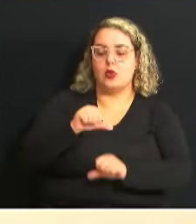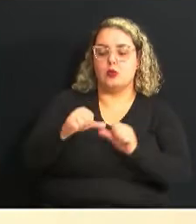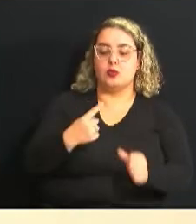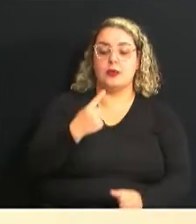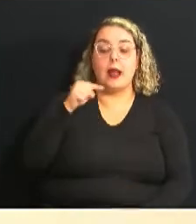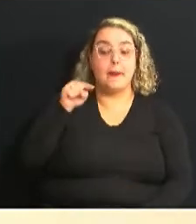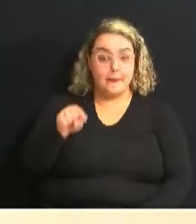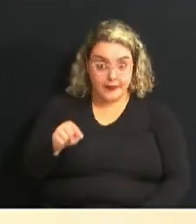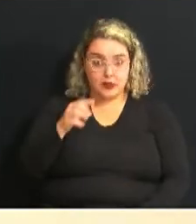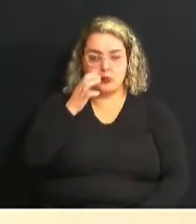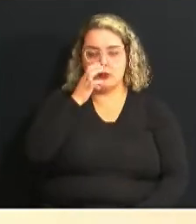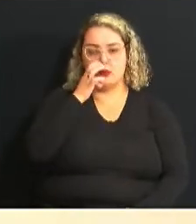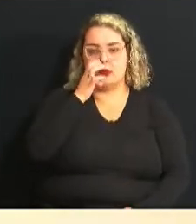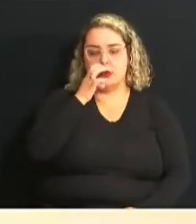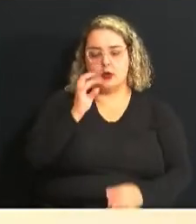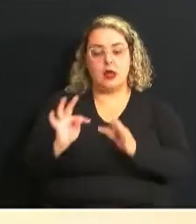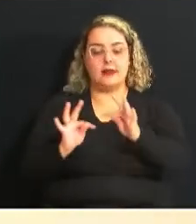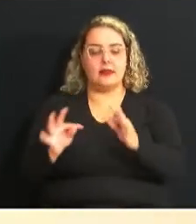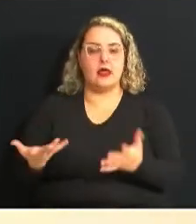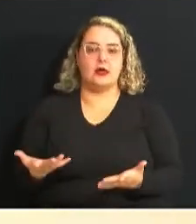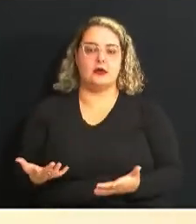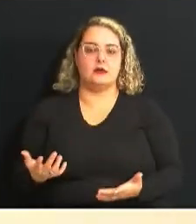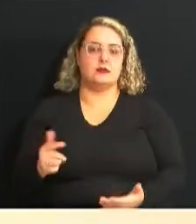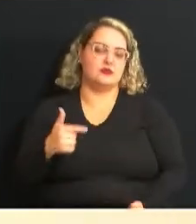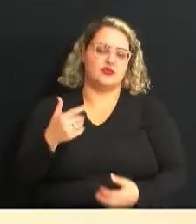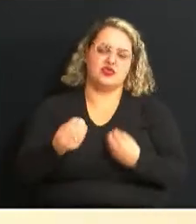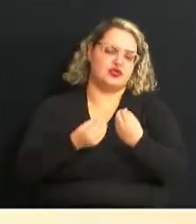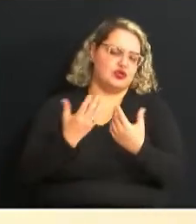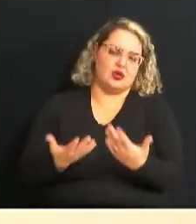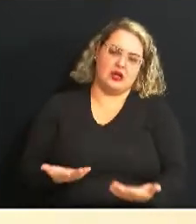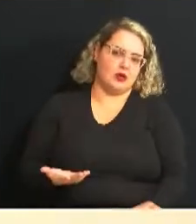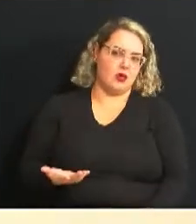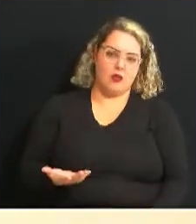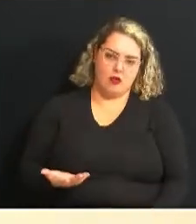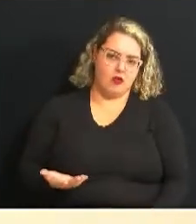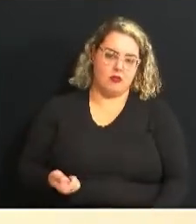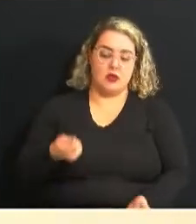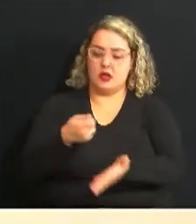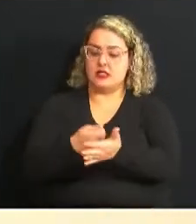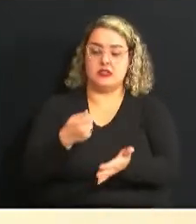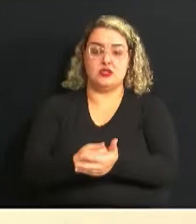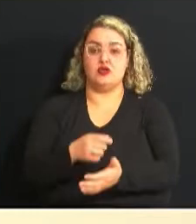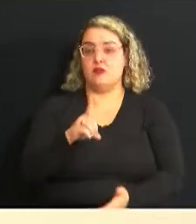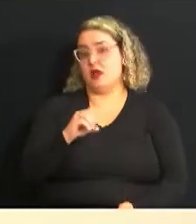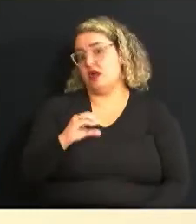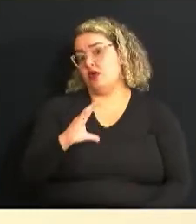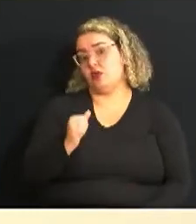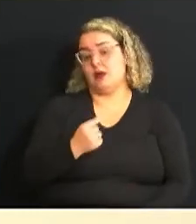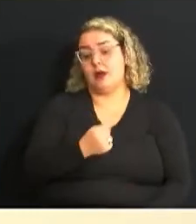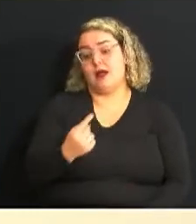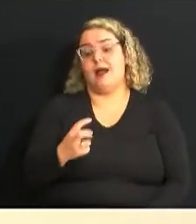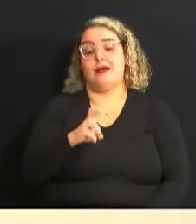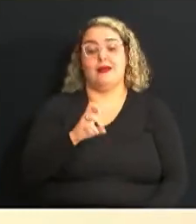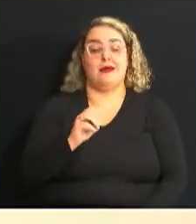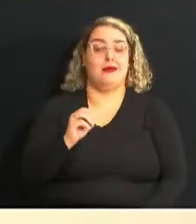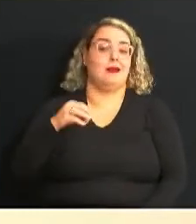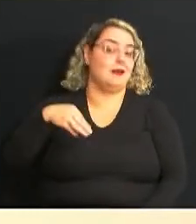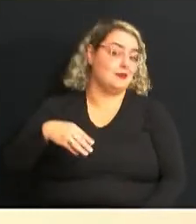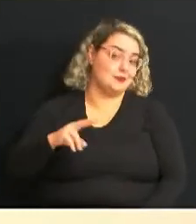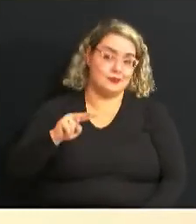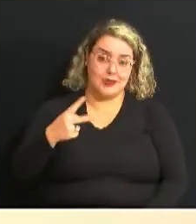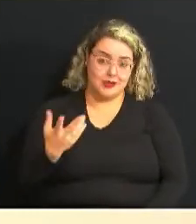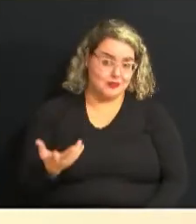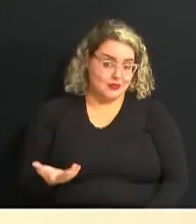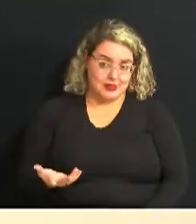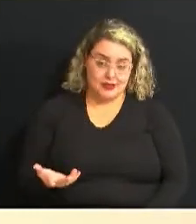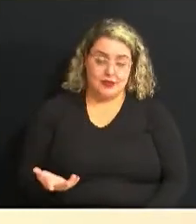da condição técnica, é inviável você exigir uma doca a cada 500 metros. Então essa alteração, com